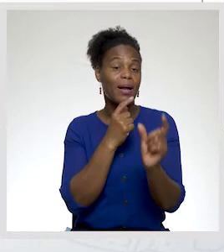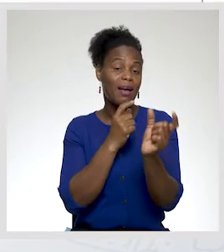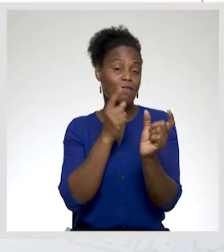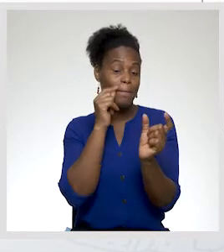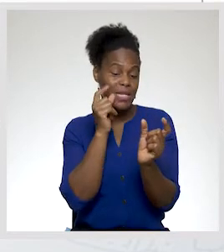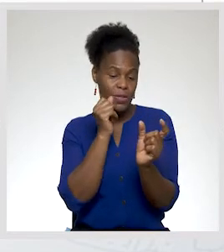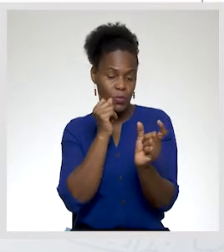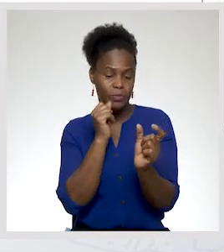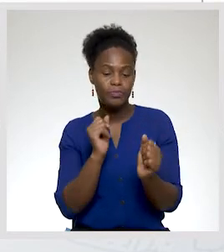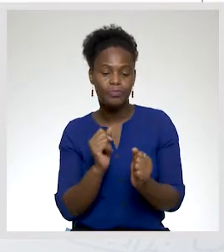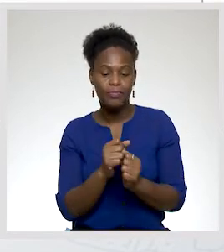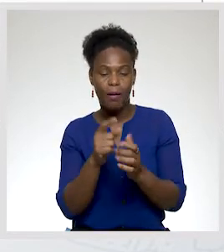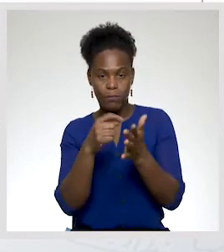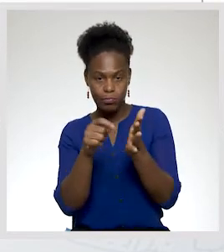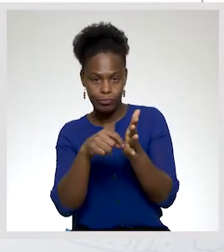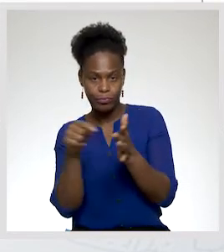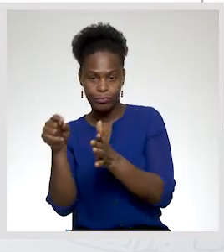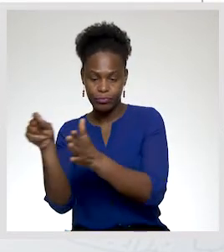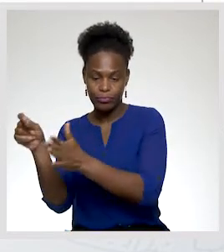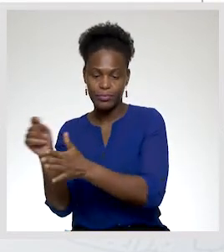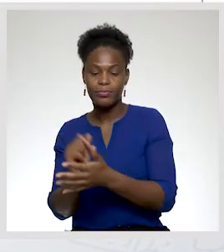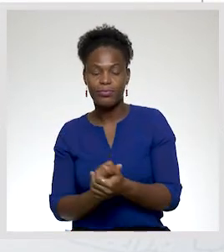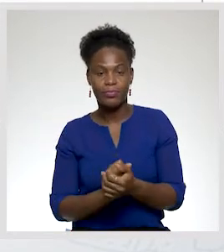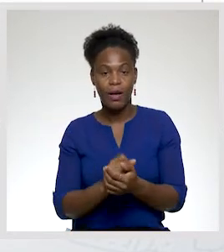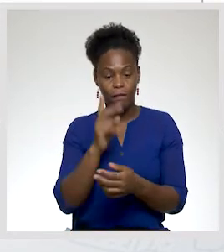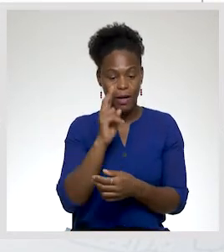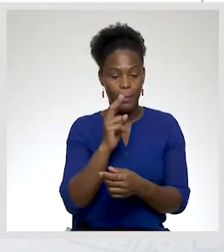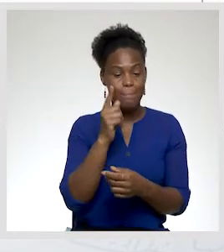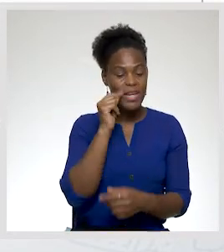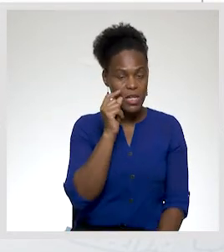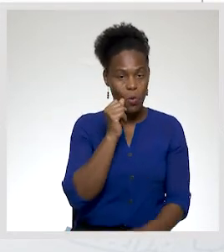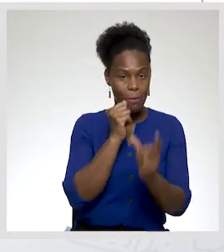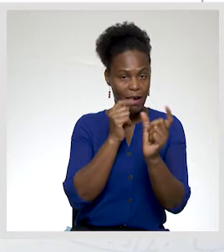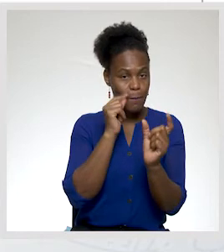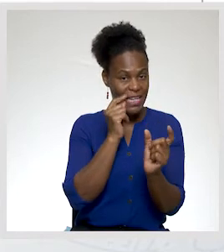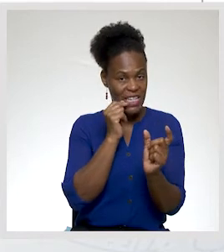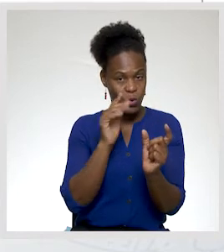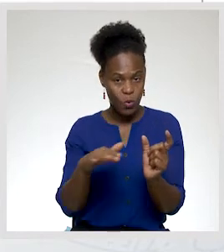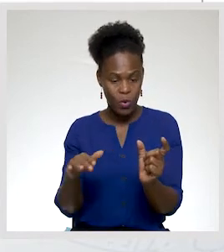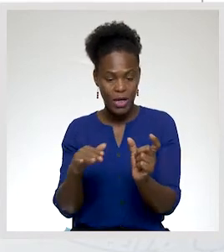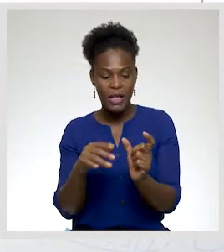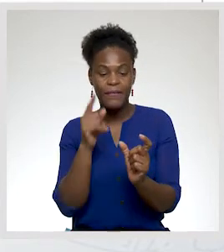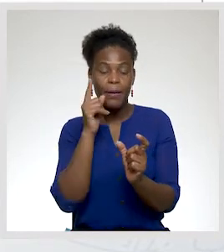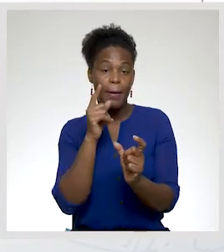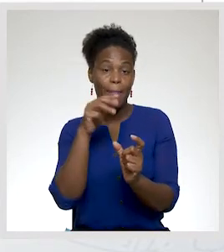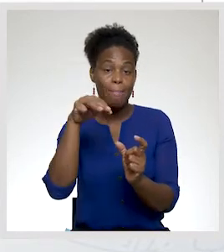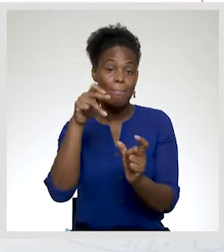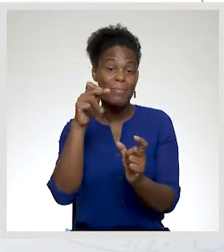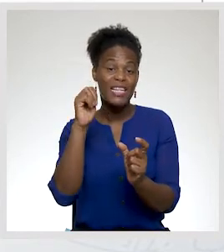menino. E vocês podem verificar que a palavra menino pertence ao gênero